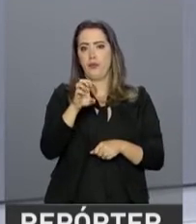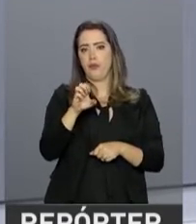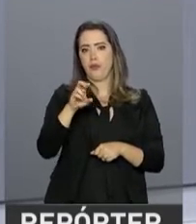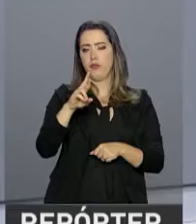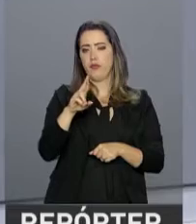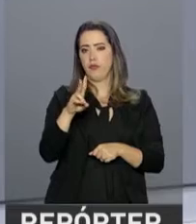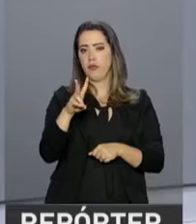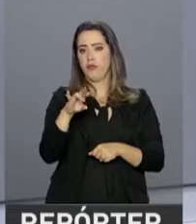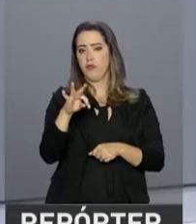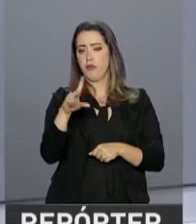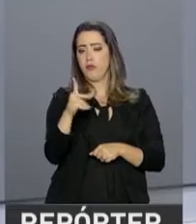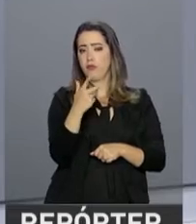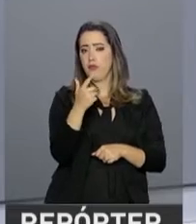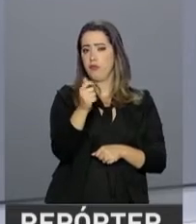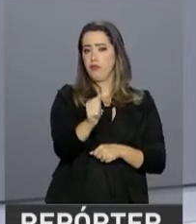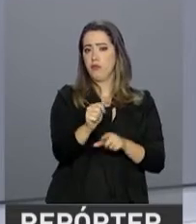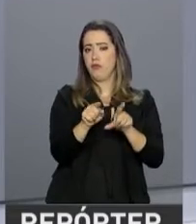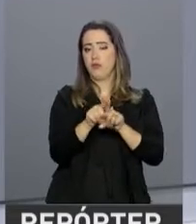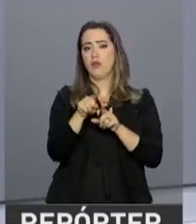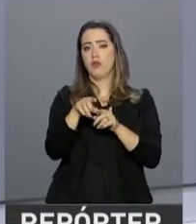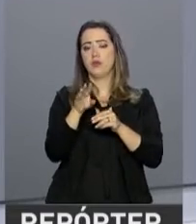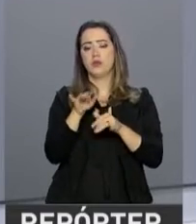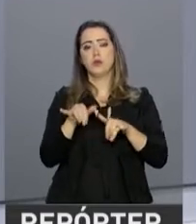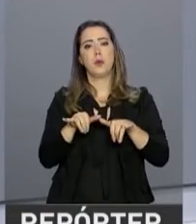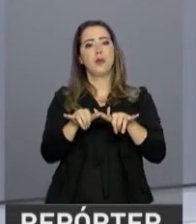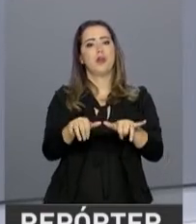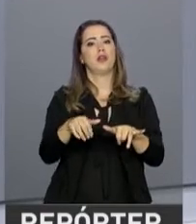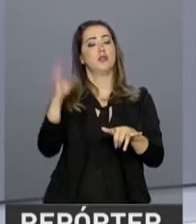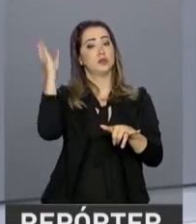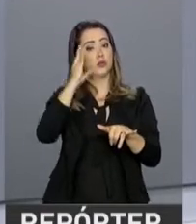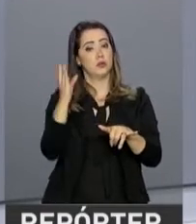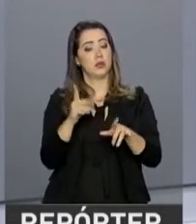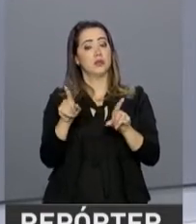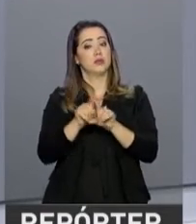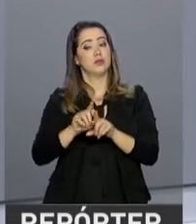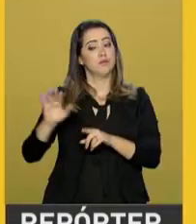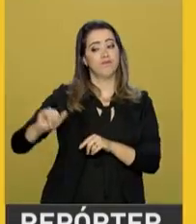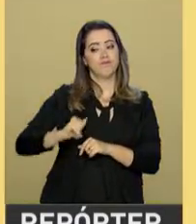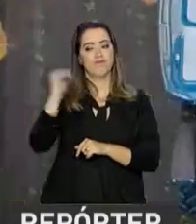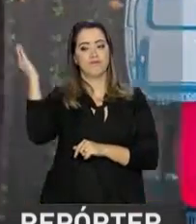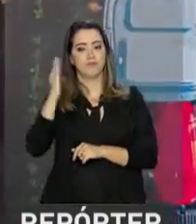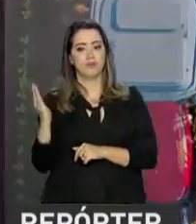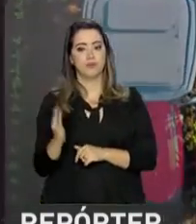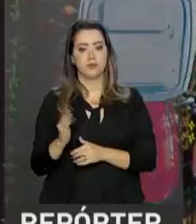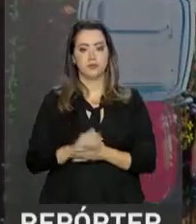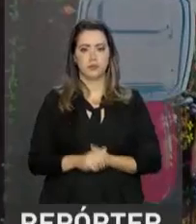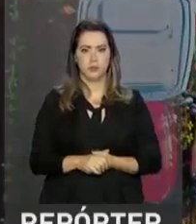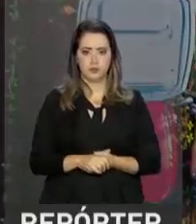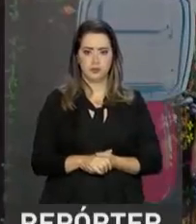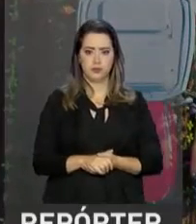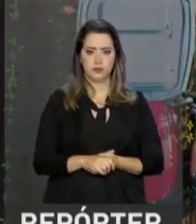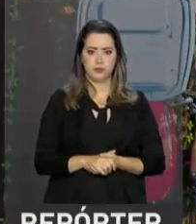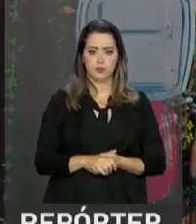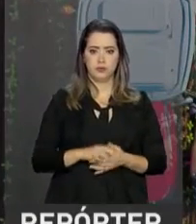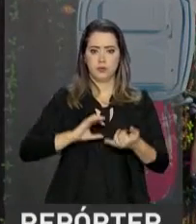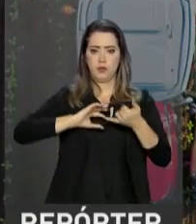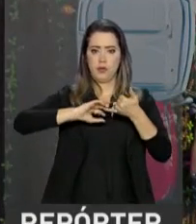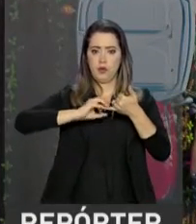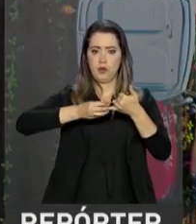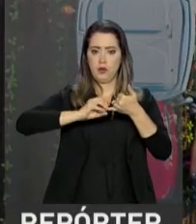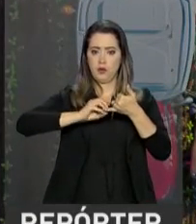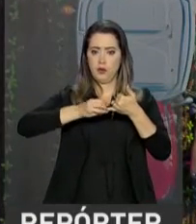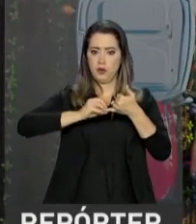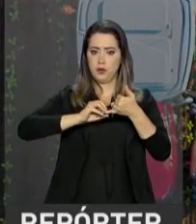dos grãos para abastecimento dos mercados interno e externo o mercado do feijão e